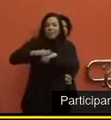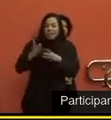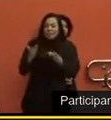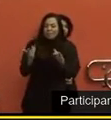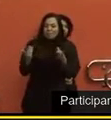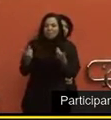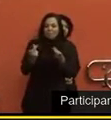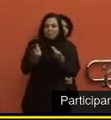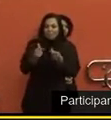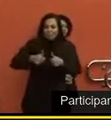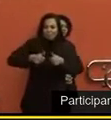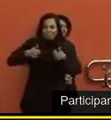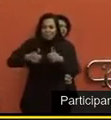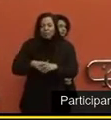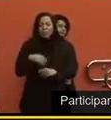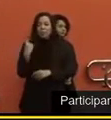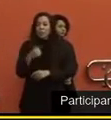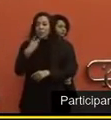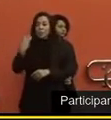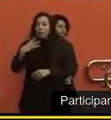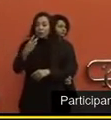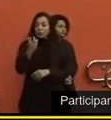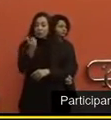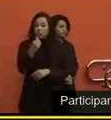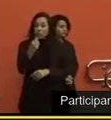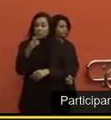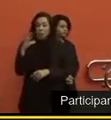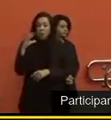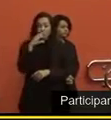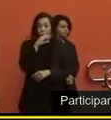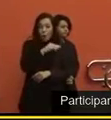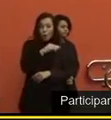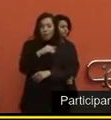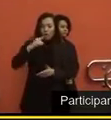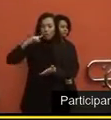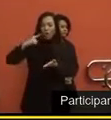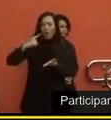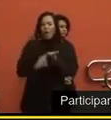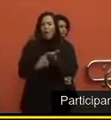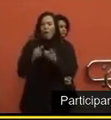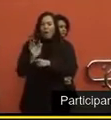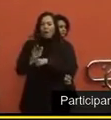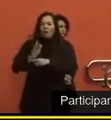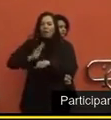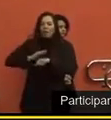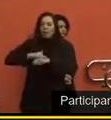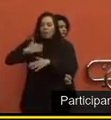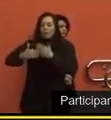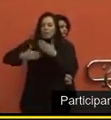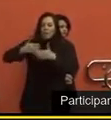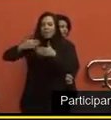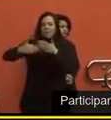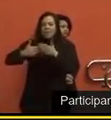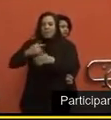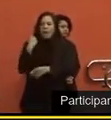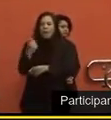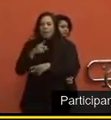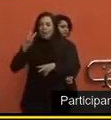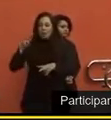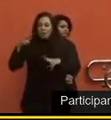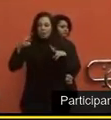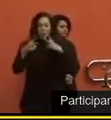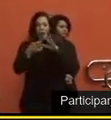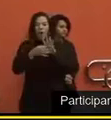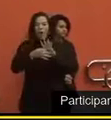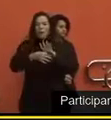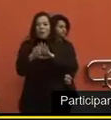avanço. Nós, do 36º concurso, nos comprometemos a contribuir para essa caminhada institucional com nossos olhares diversos